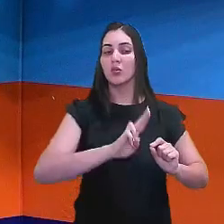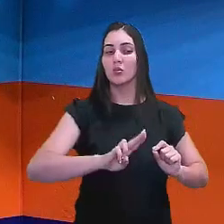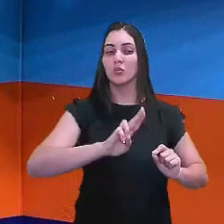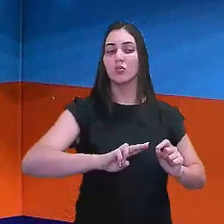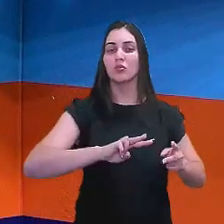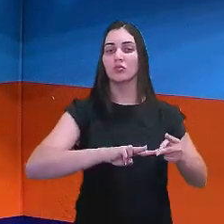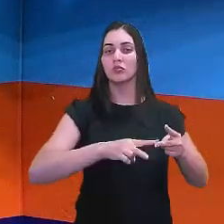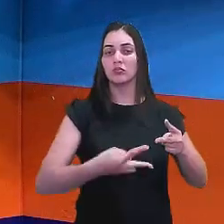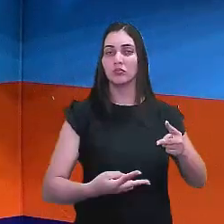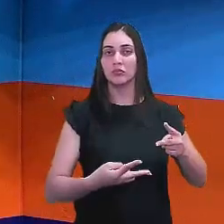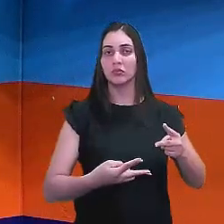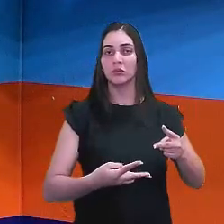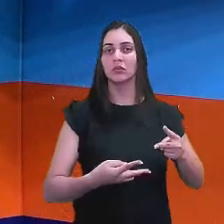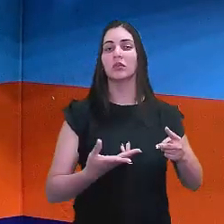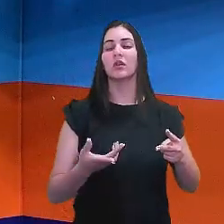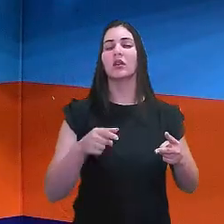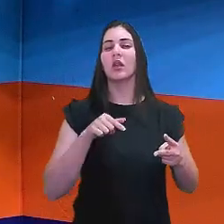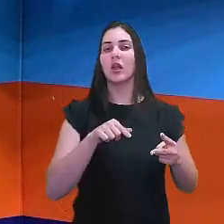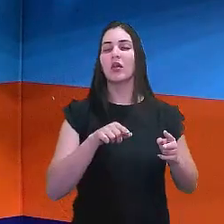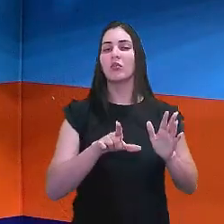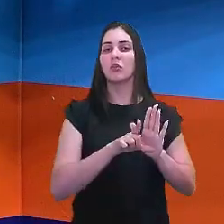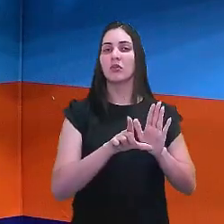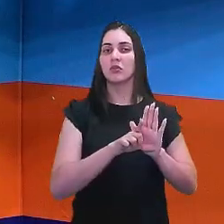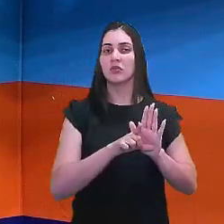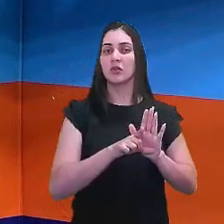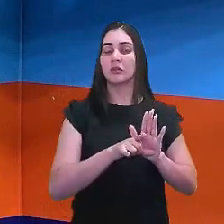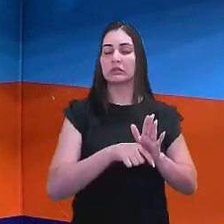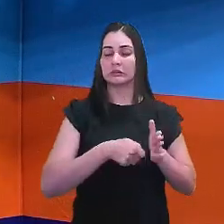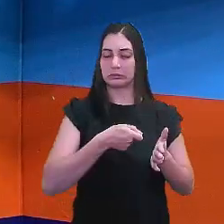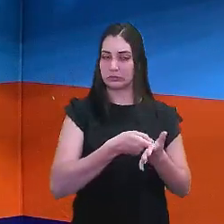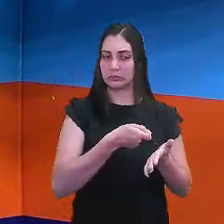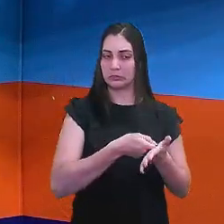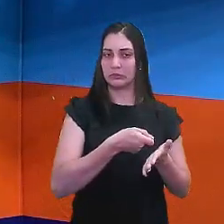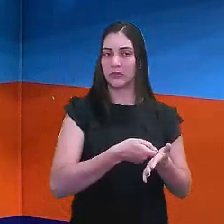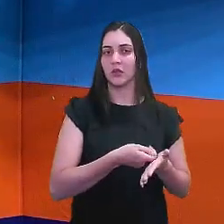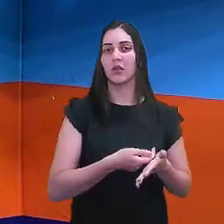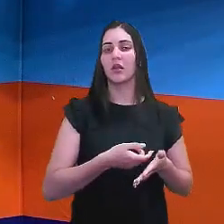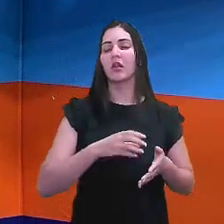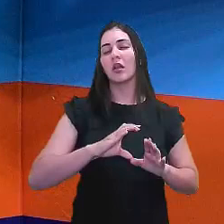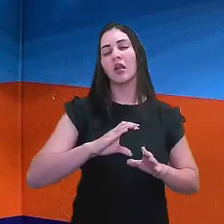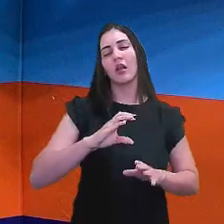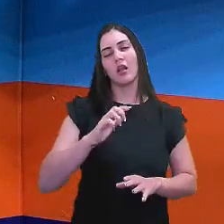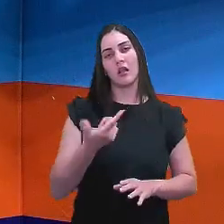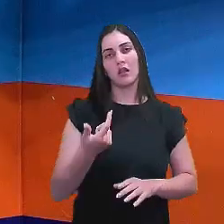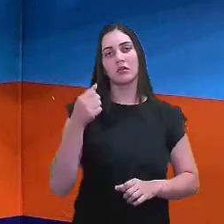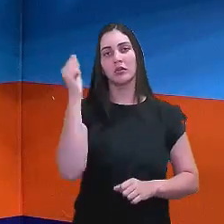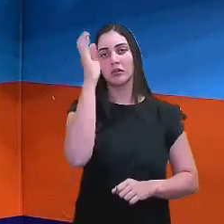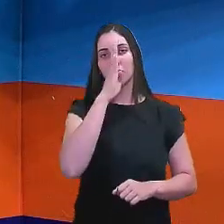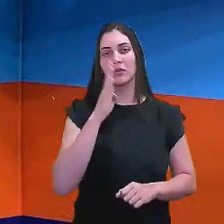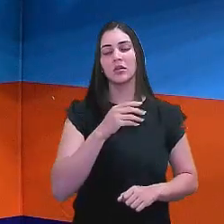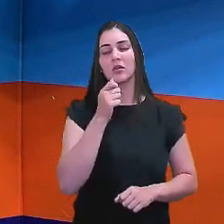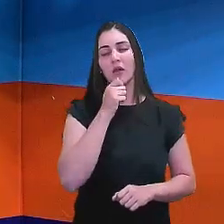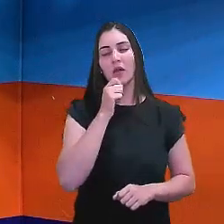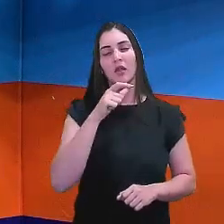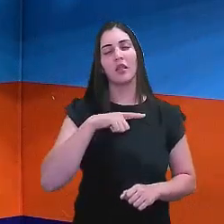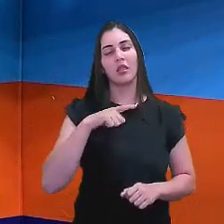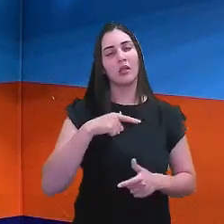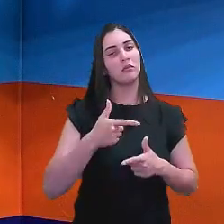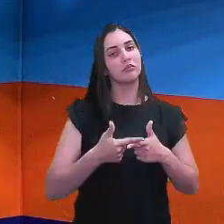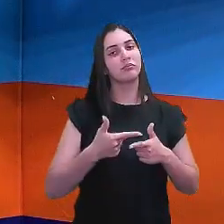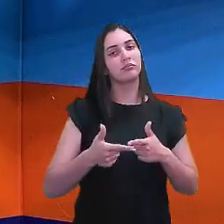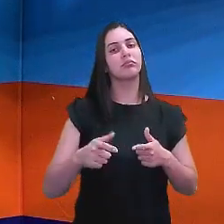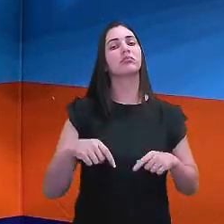transgênicos. É uma legislação que deve ser muito rigorosa. Claro que no Brasil ainda há muitas falhas que